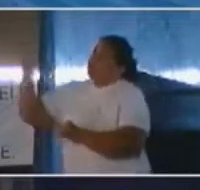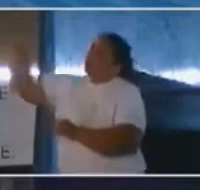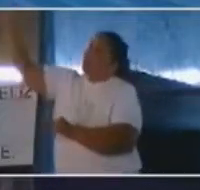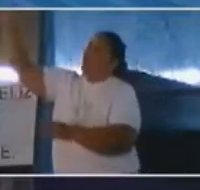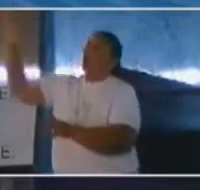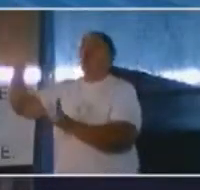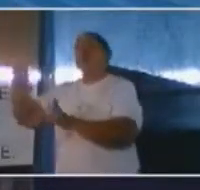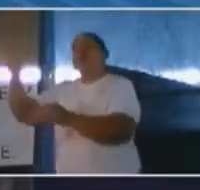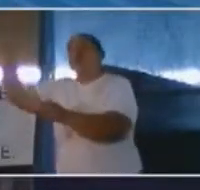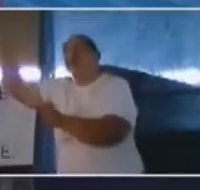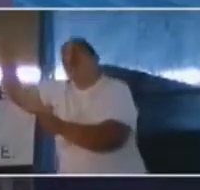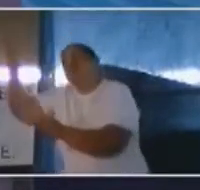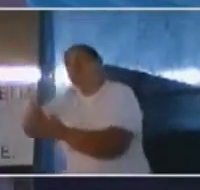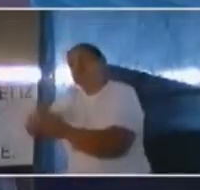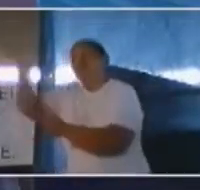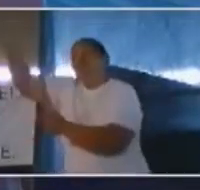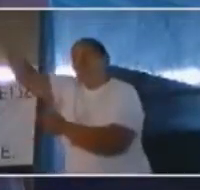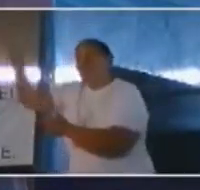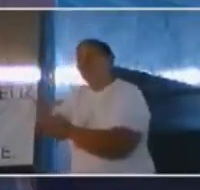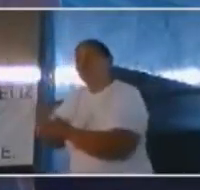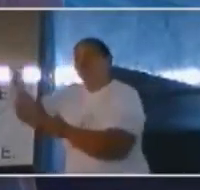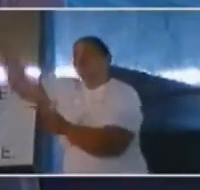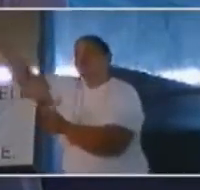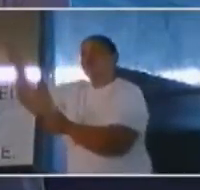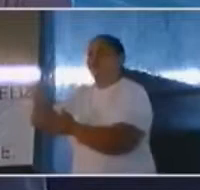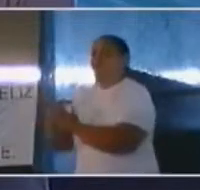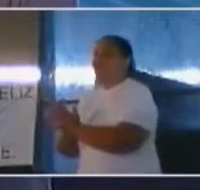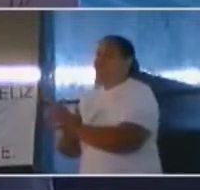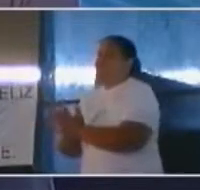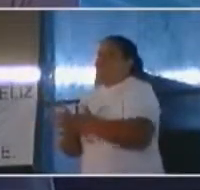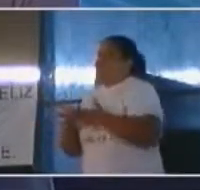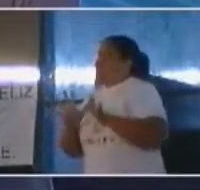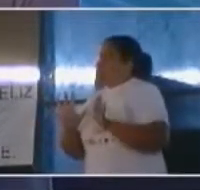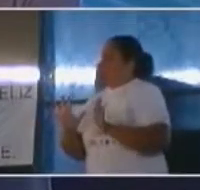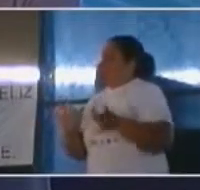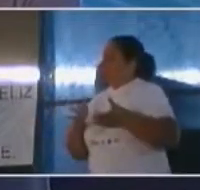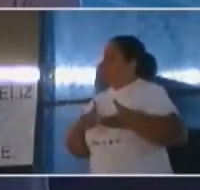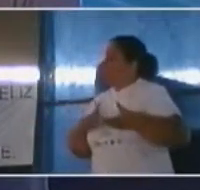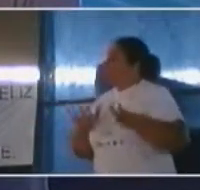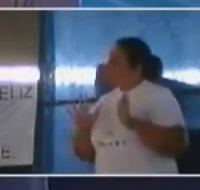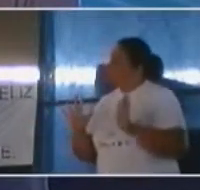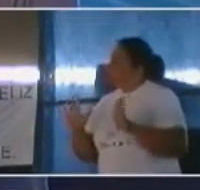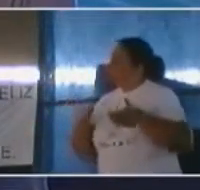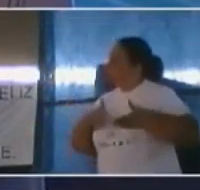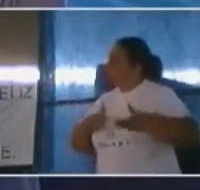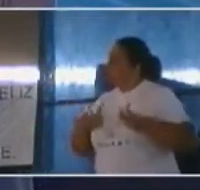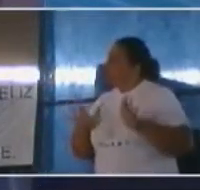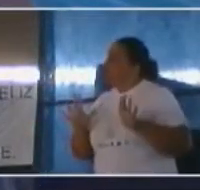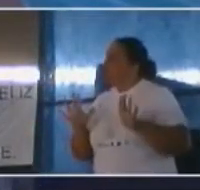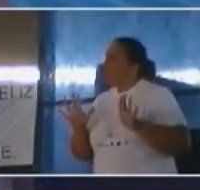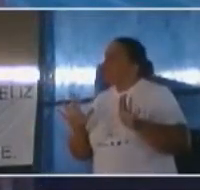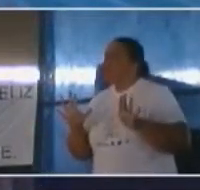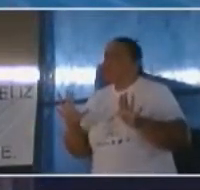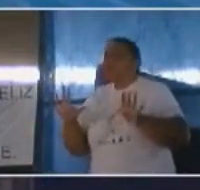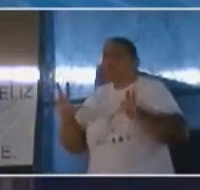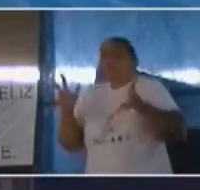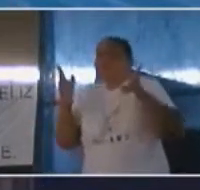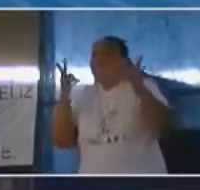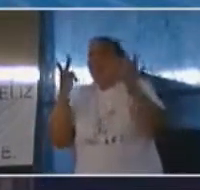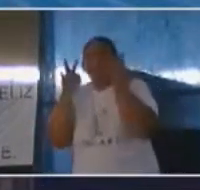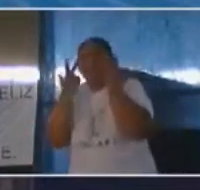gerando ações fortes de cuidado. Gerando ações espontâneas de